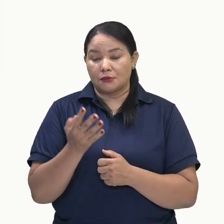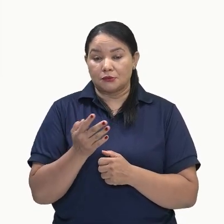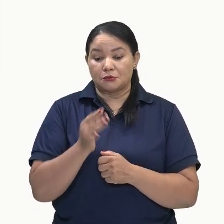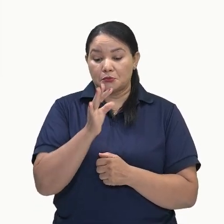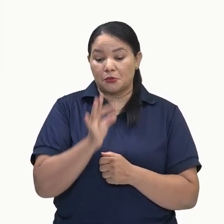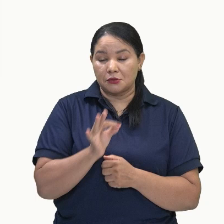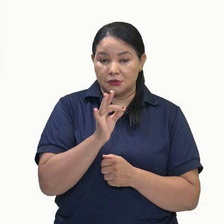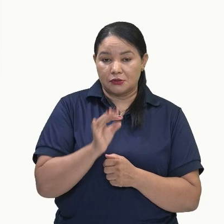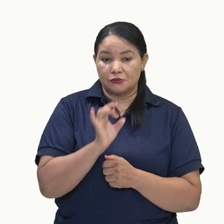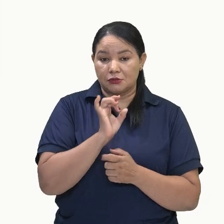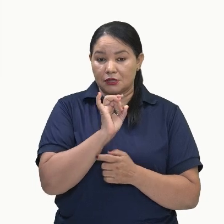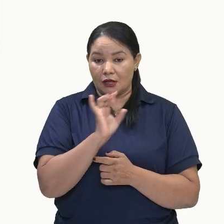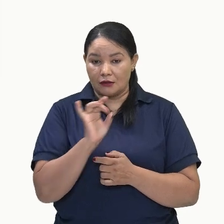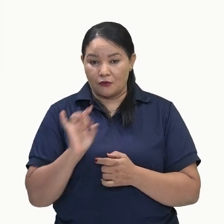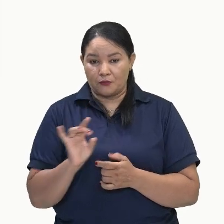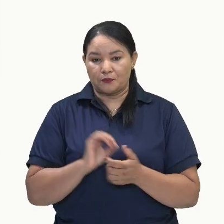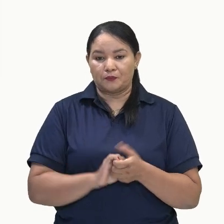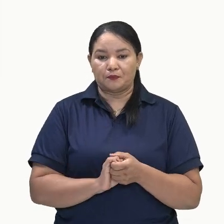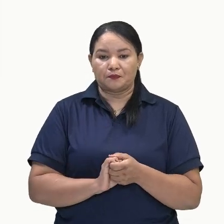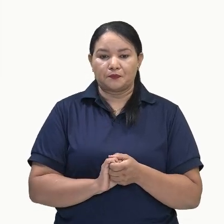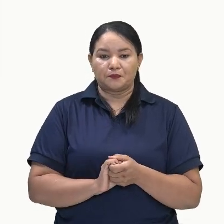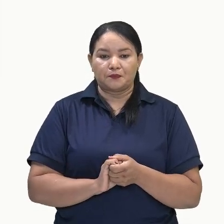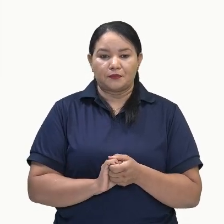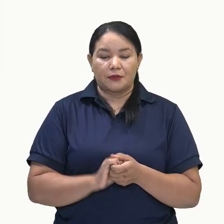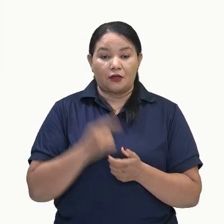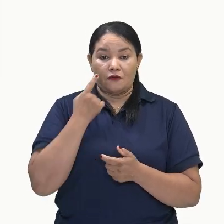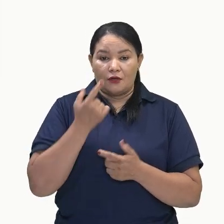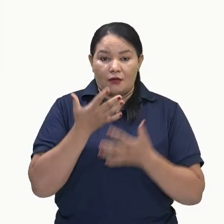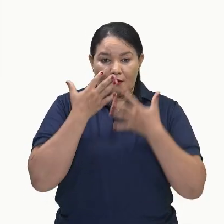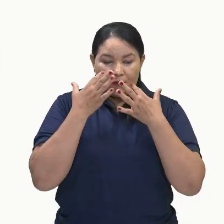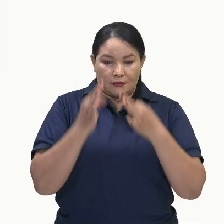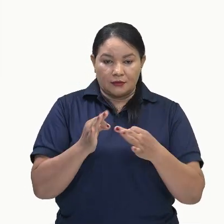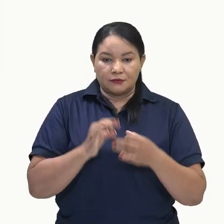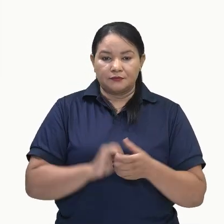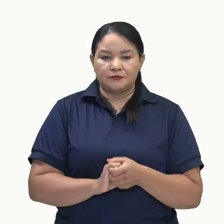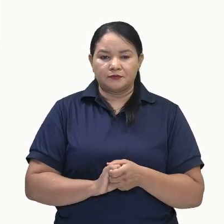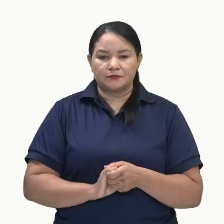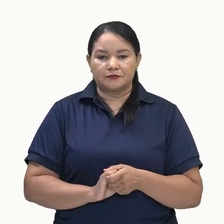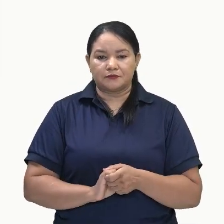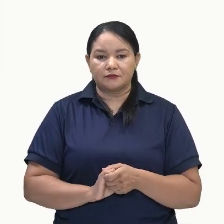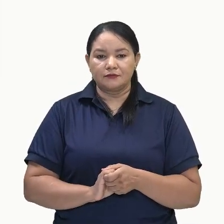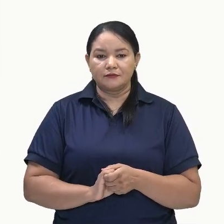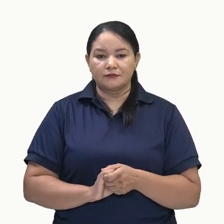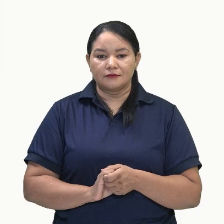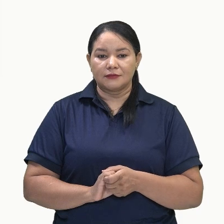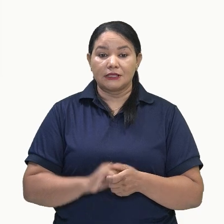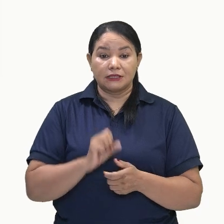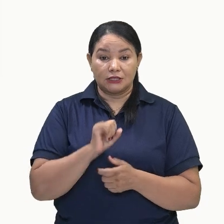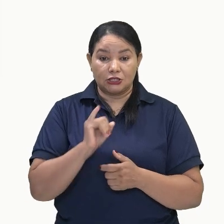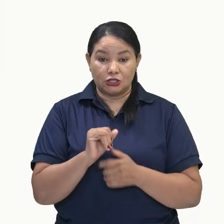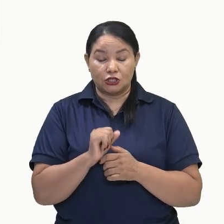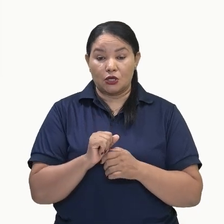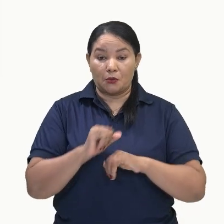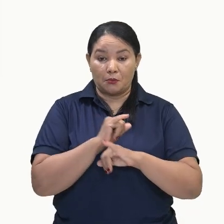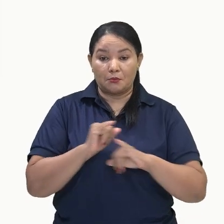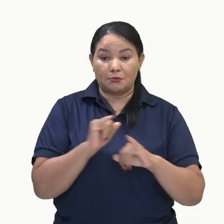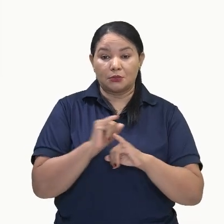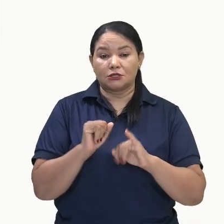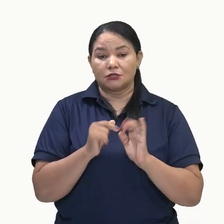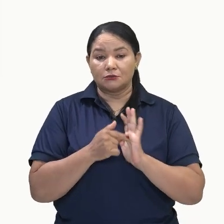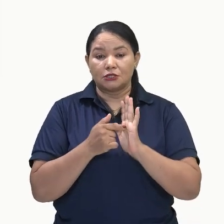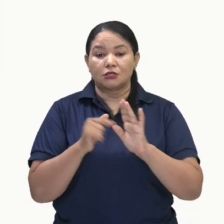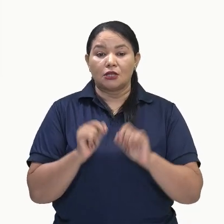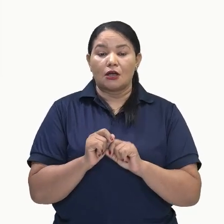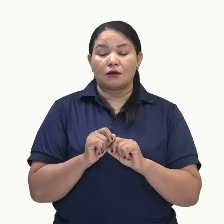tá bom? Aí, presta atenção. Olha o que diz a notícia. Suponha que as manchetes apresentadas se referem ao universo